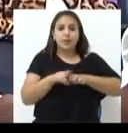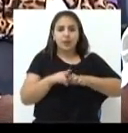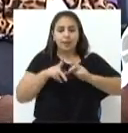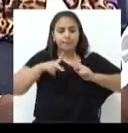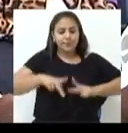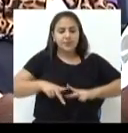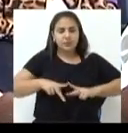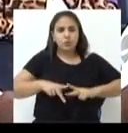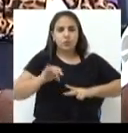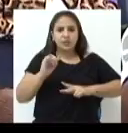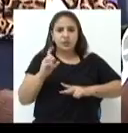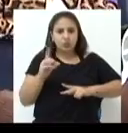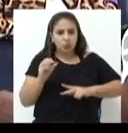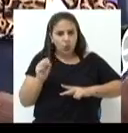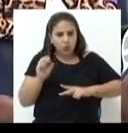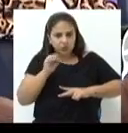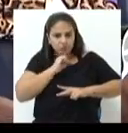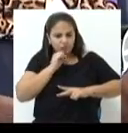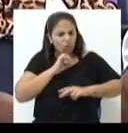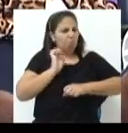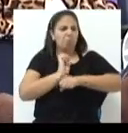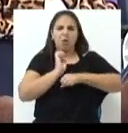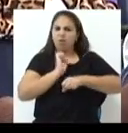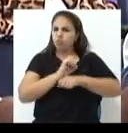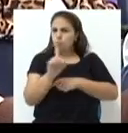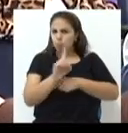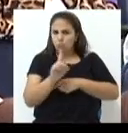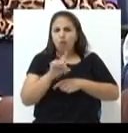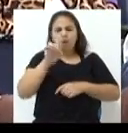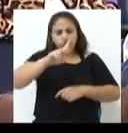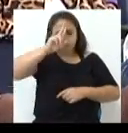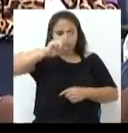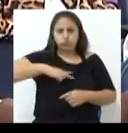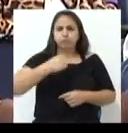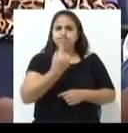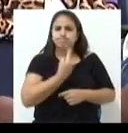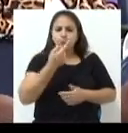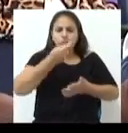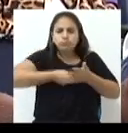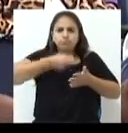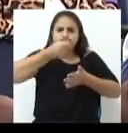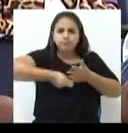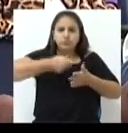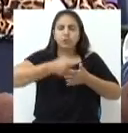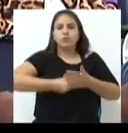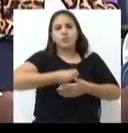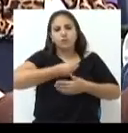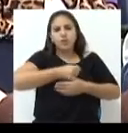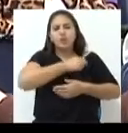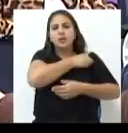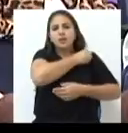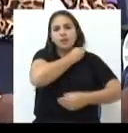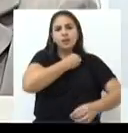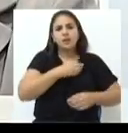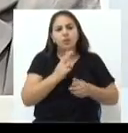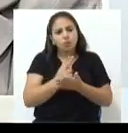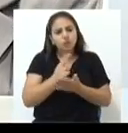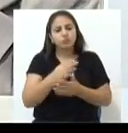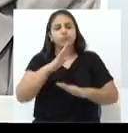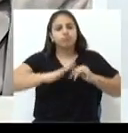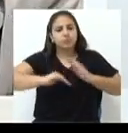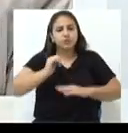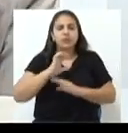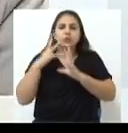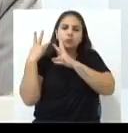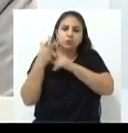de hoje não é um idoso parado, é um idoso autônomo, com vontade de viver e de continuar a construir a sua história. Com